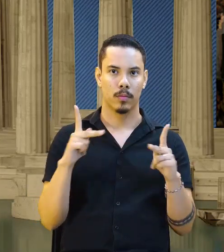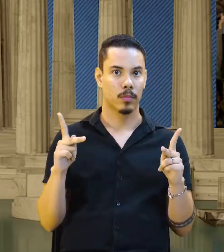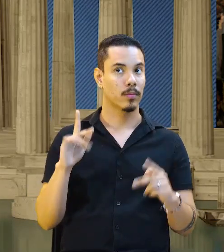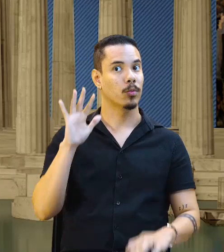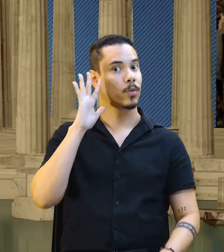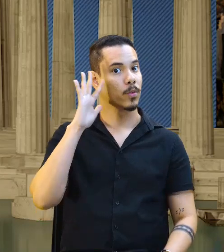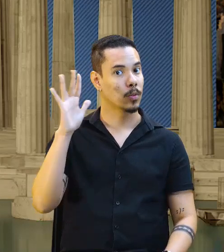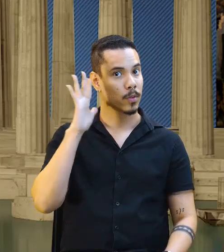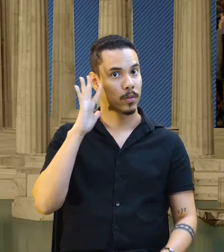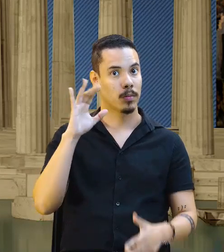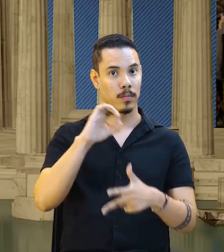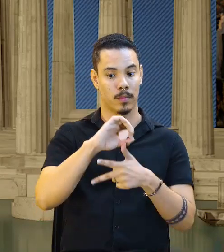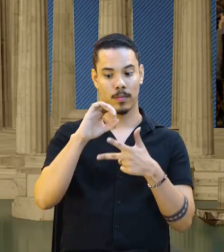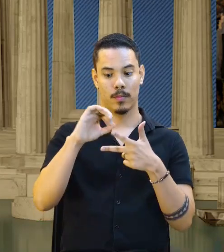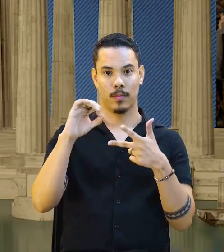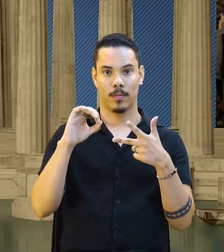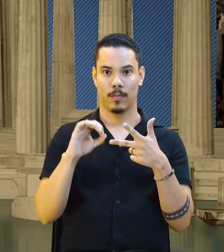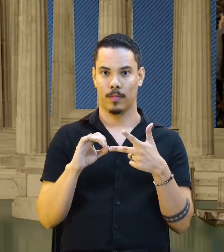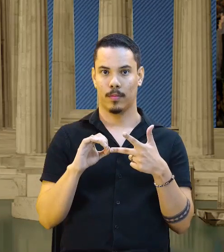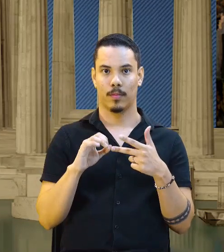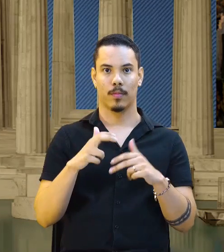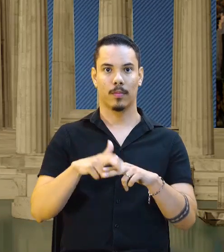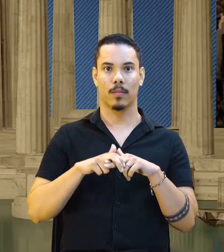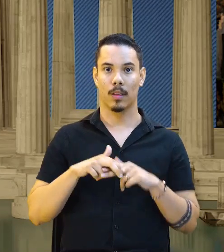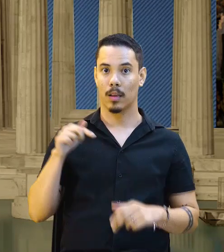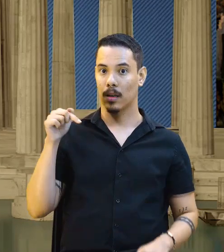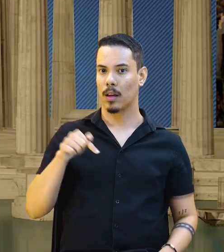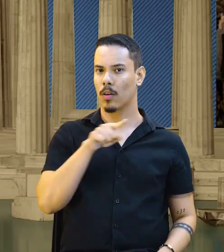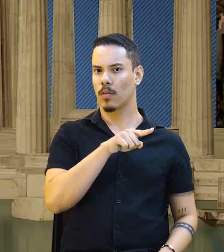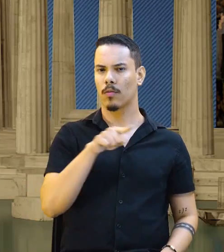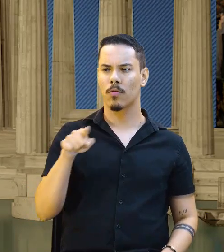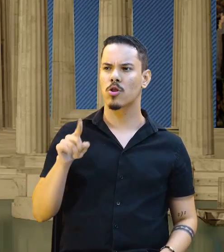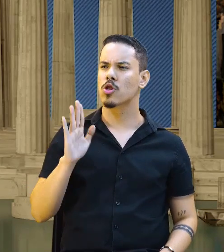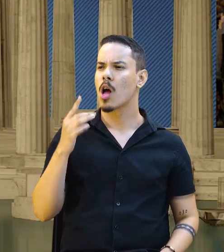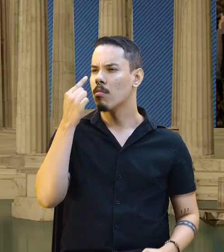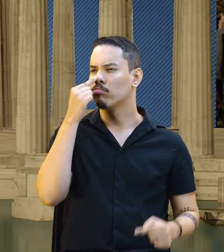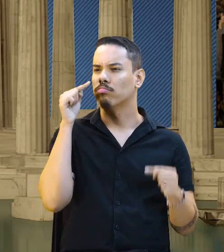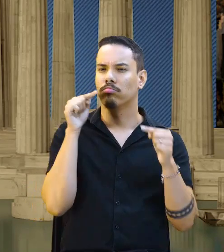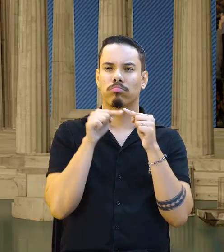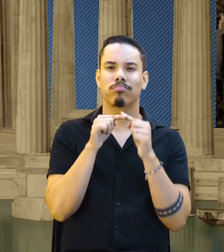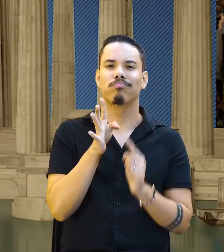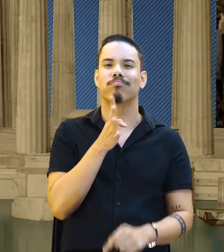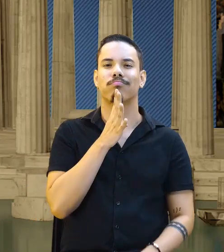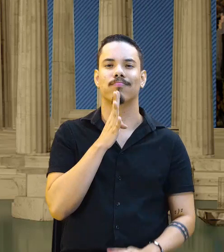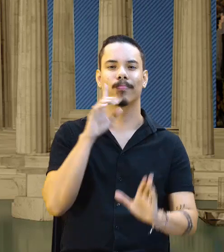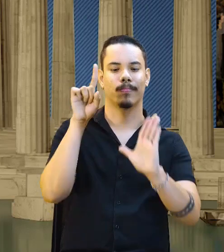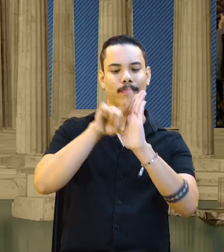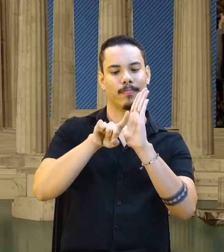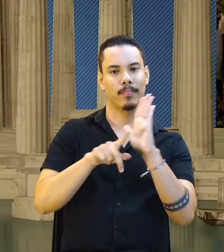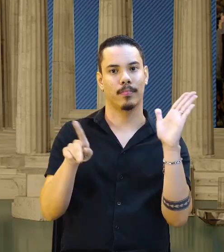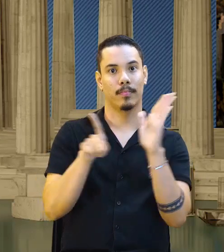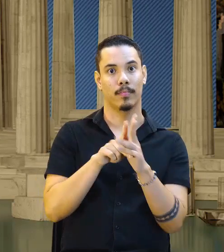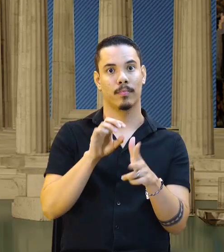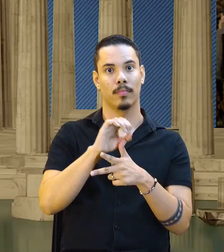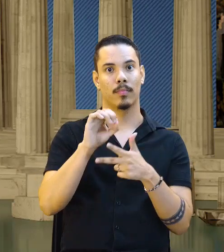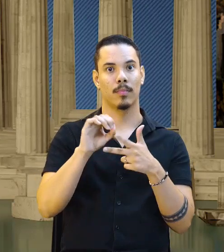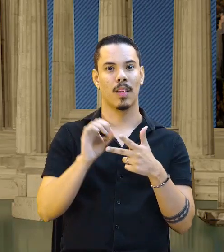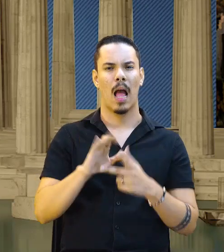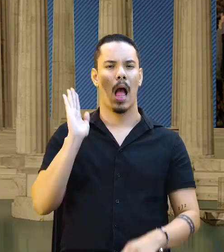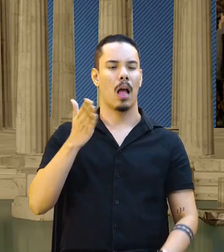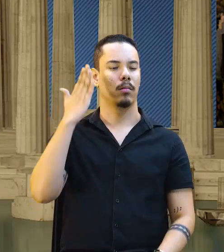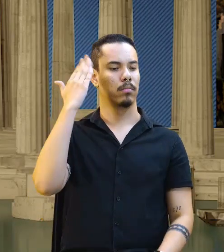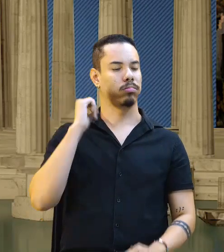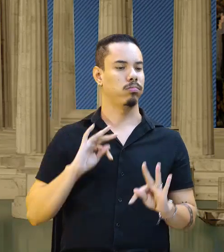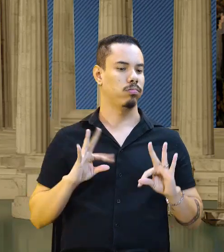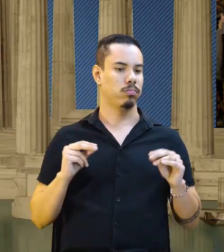Enem que Ou vocês... Ou seja, aqui vocês irão ficar familiarizados com as questões. E chega lá no Enem, olha, eu vou gabaritar porque eu